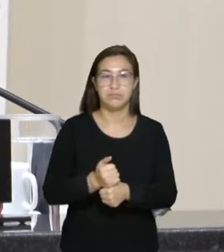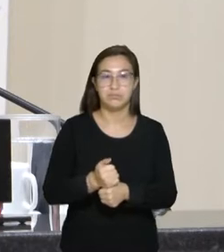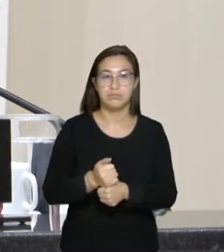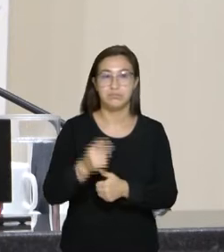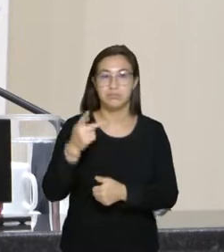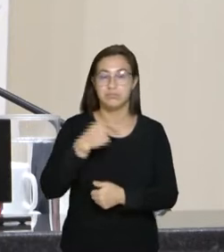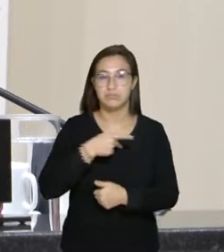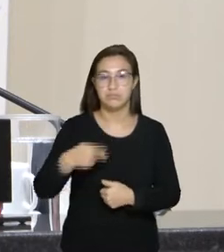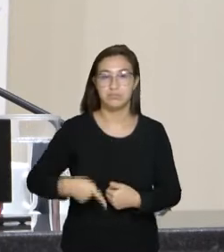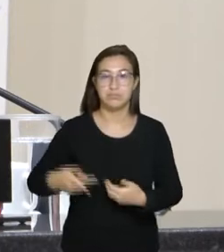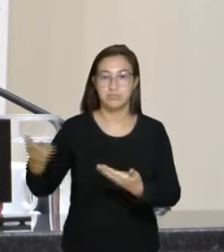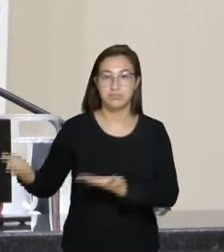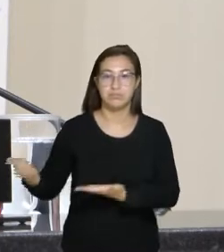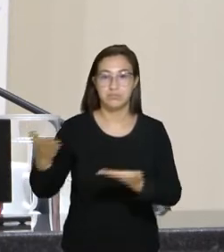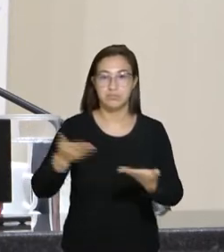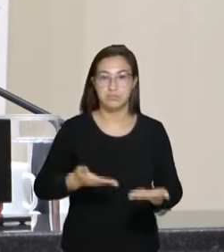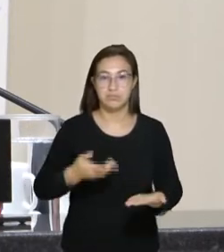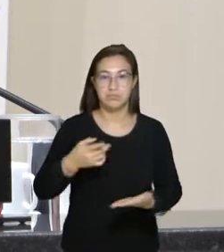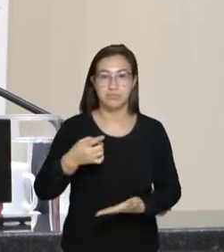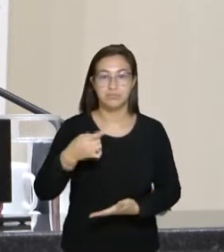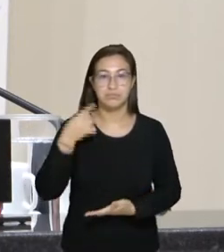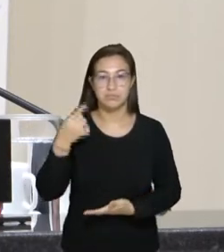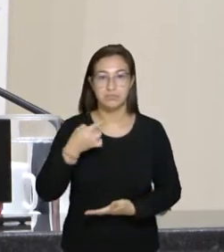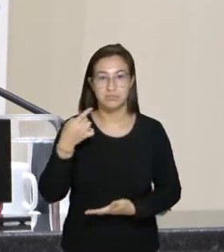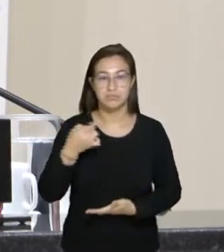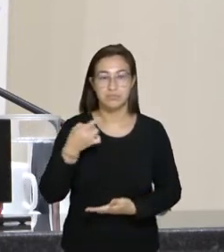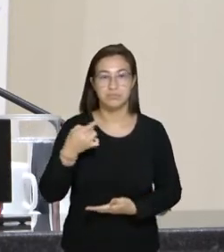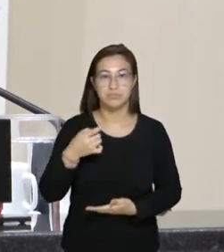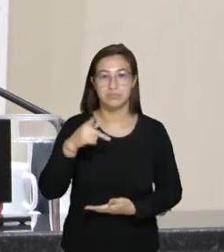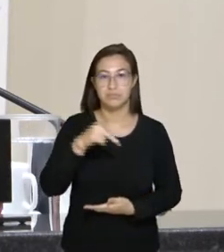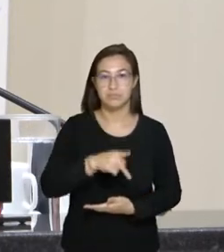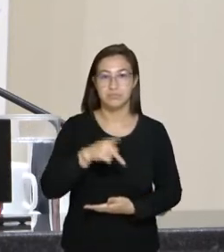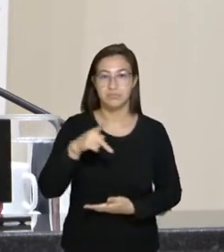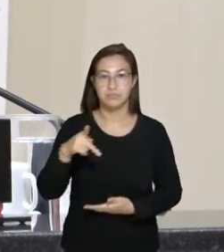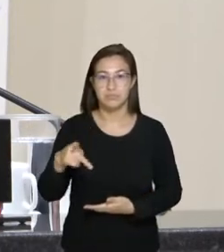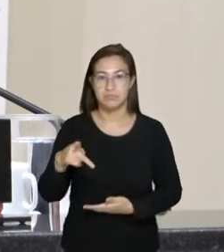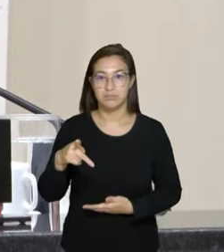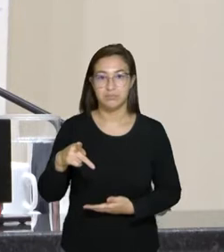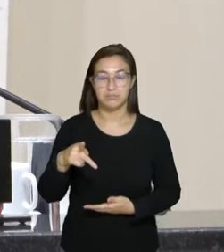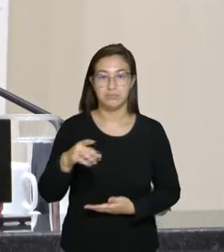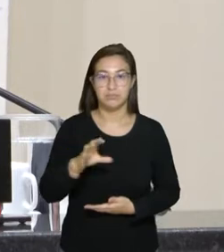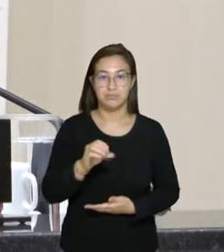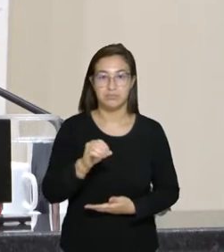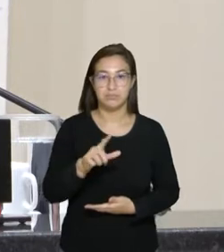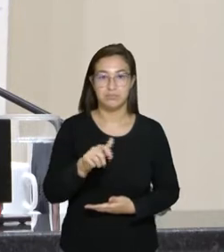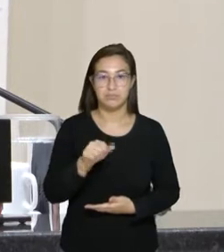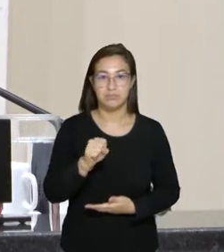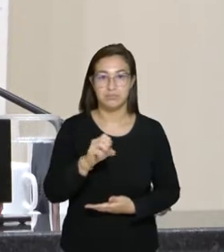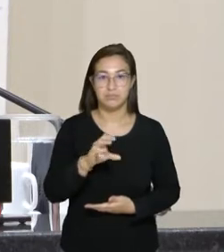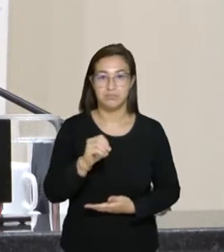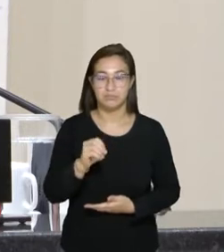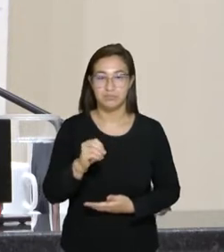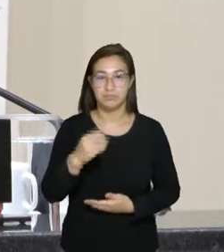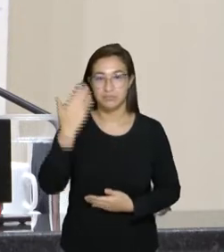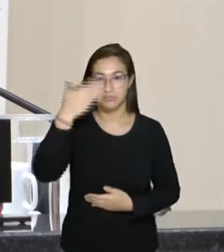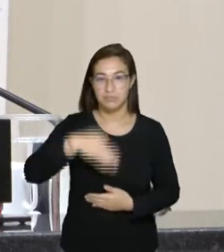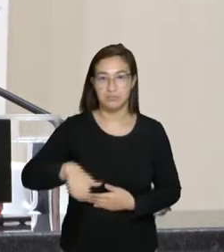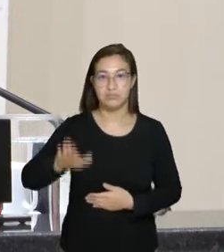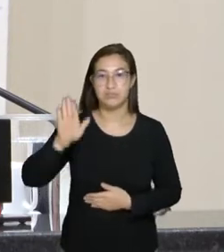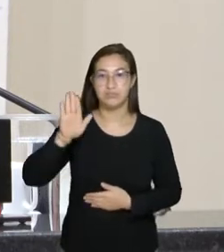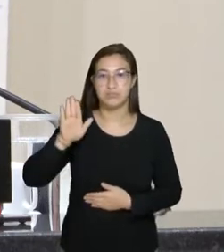senhor deputado Pepe Colasso para proceder ao juramento